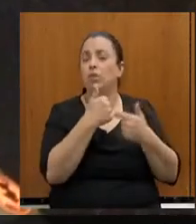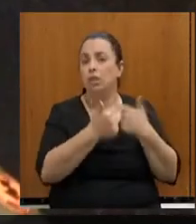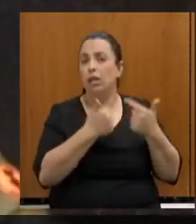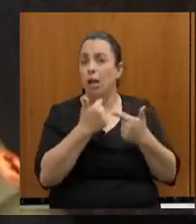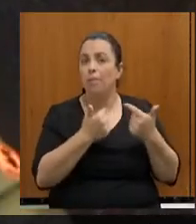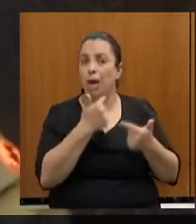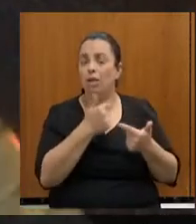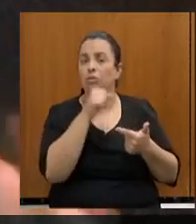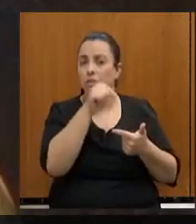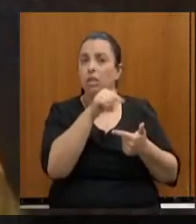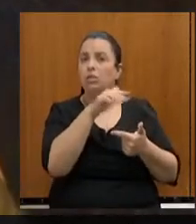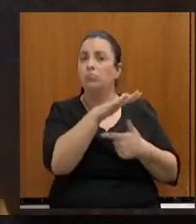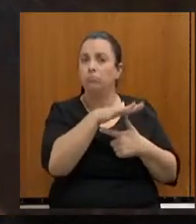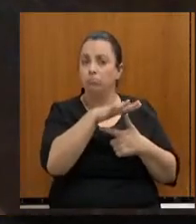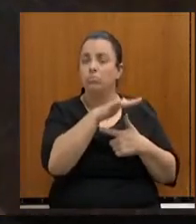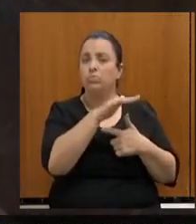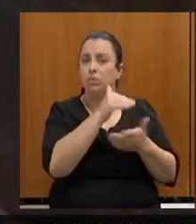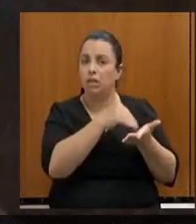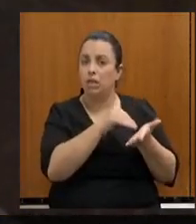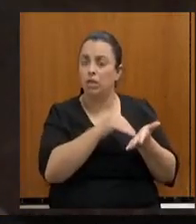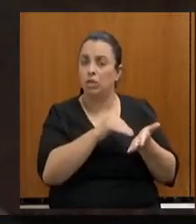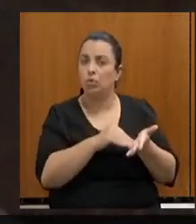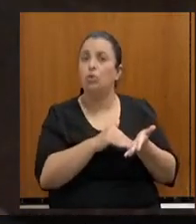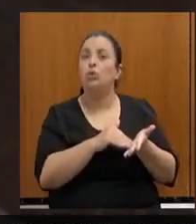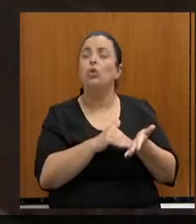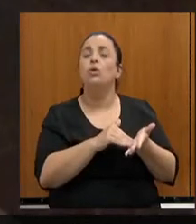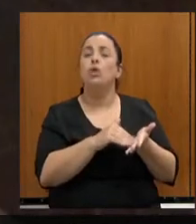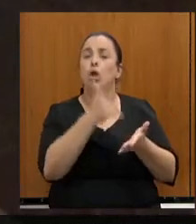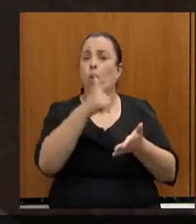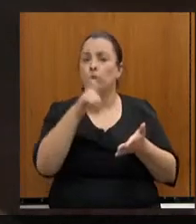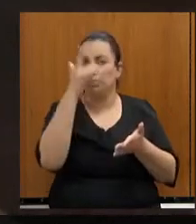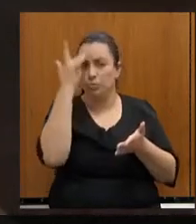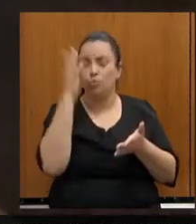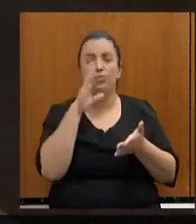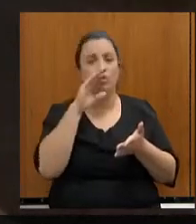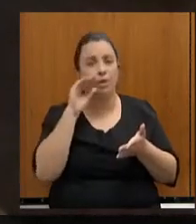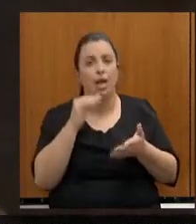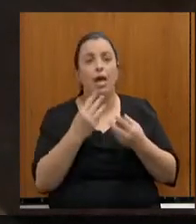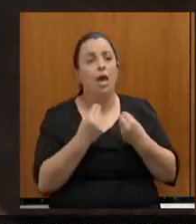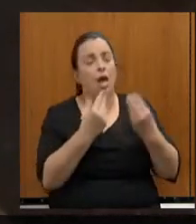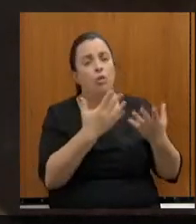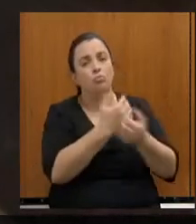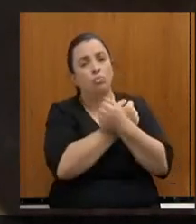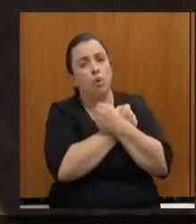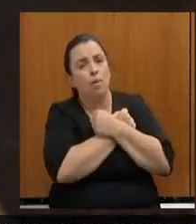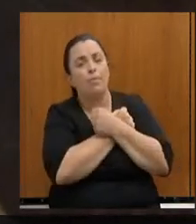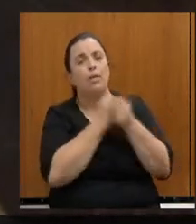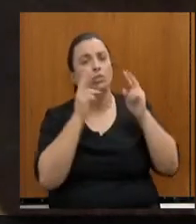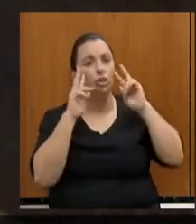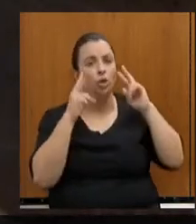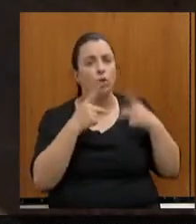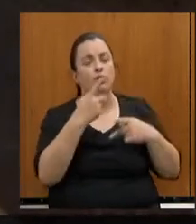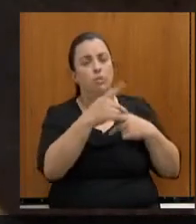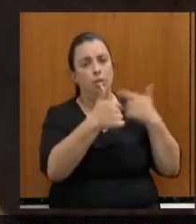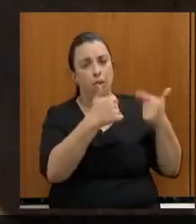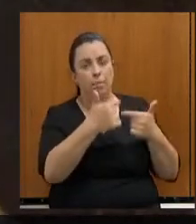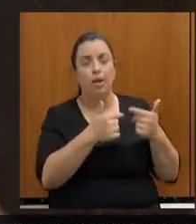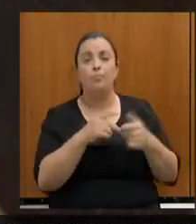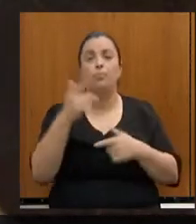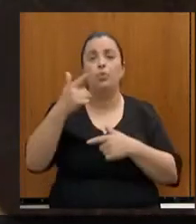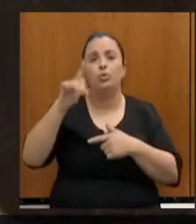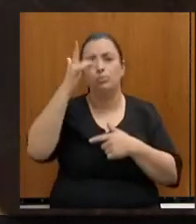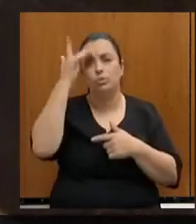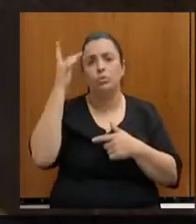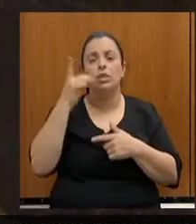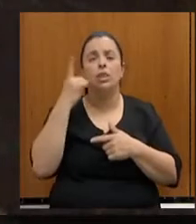pasta né conjuntamente organismo com seu servidor então a todos eles o meu abraço meu conhecimento as deputadas e deputados que